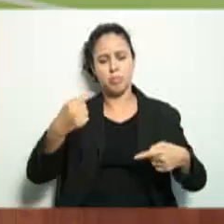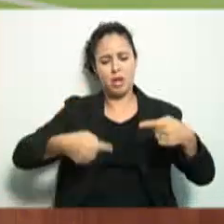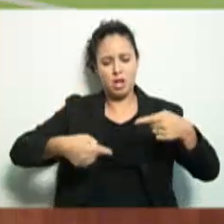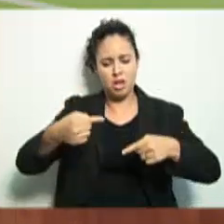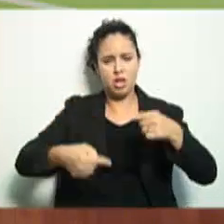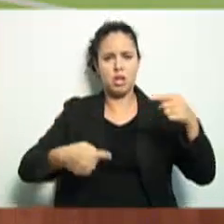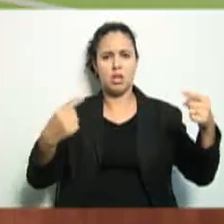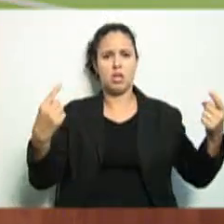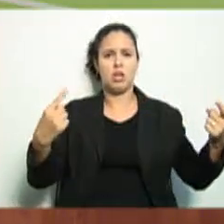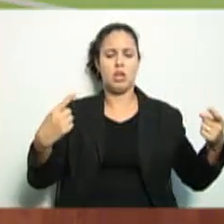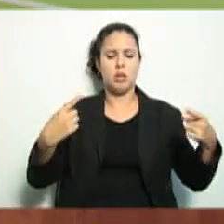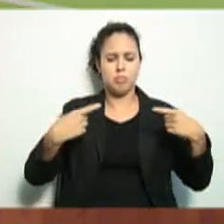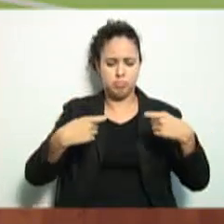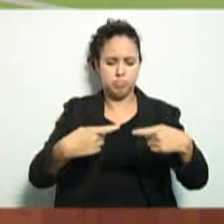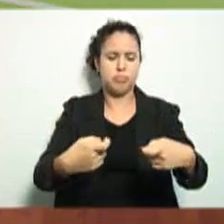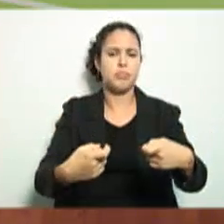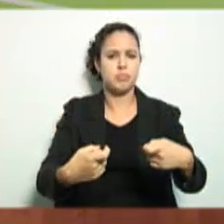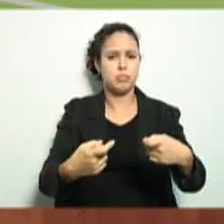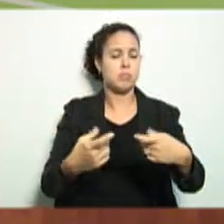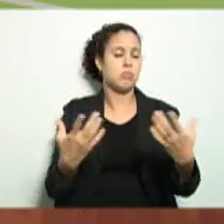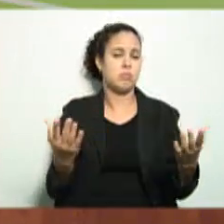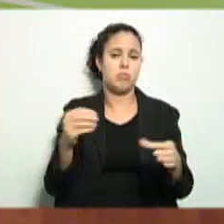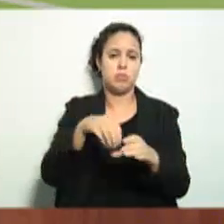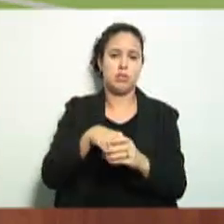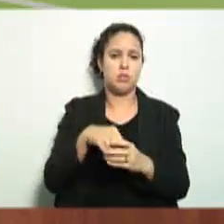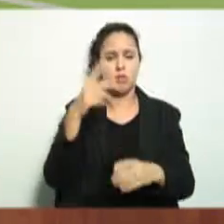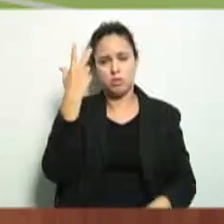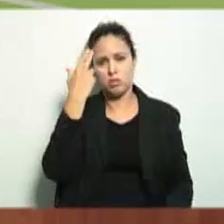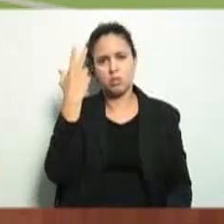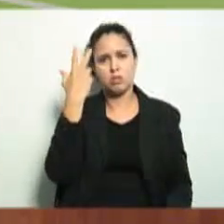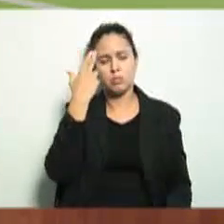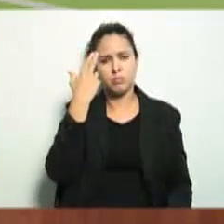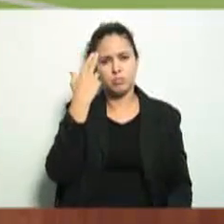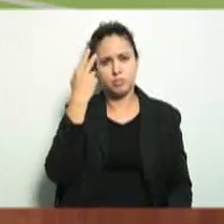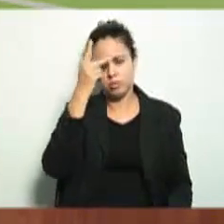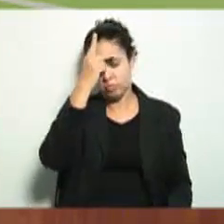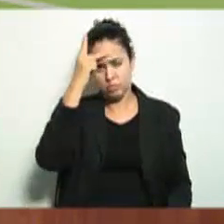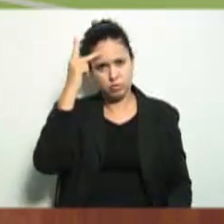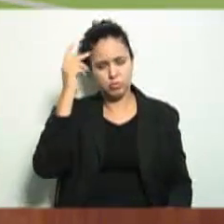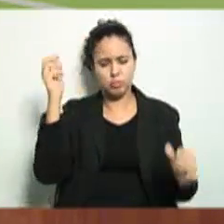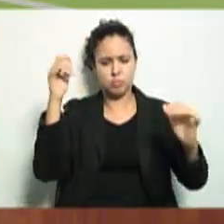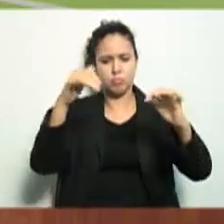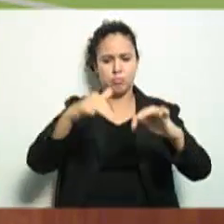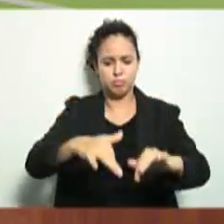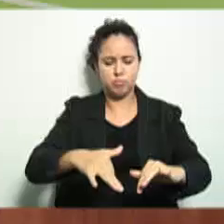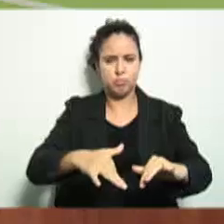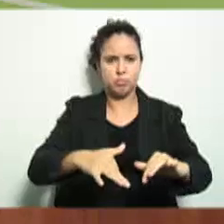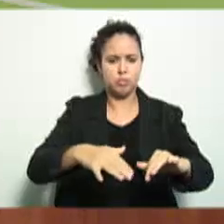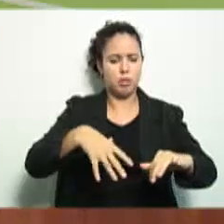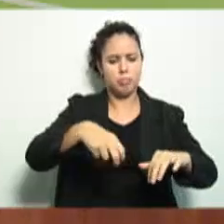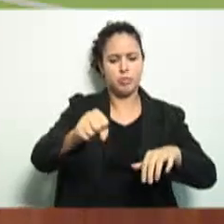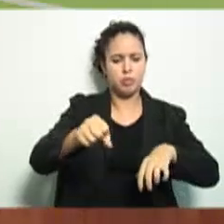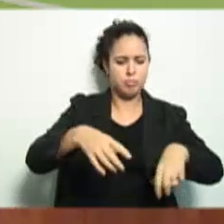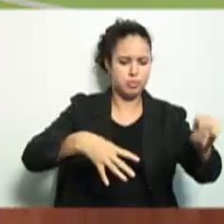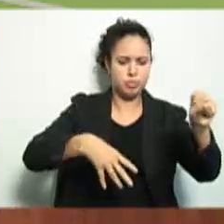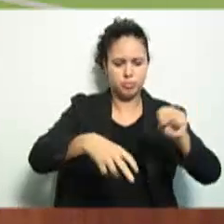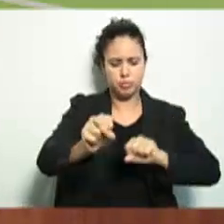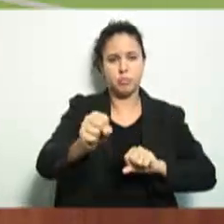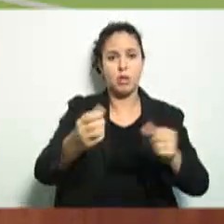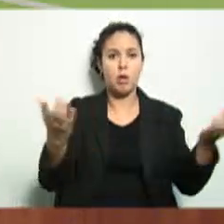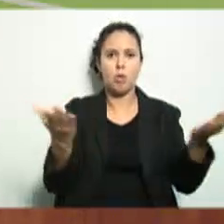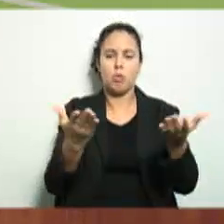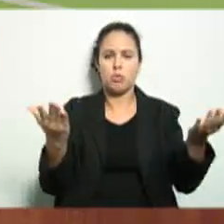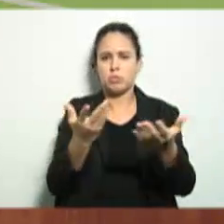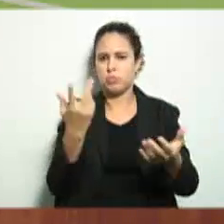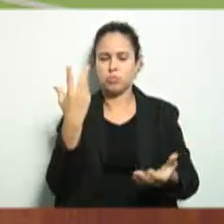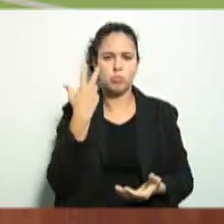conflitos, mas isso é normal dentro de uma situação que as pessoas vêm morar num local que ainda não é seu. Mas que hoje, quando